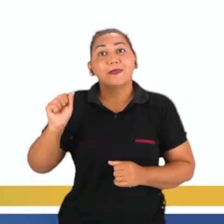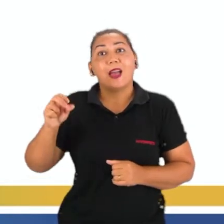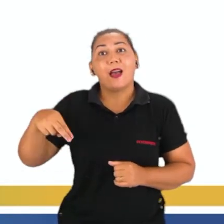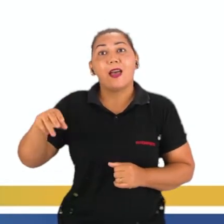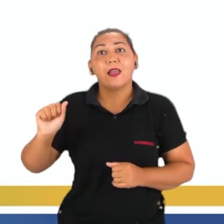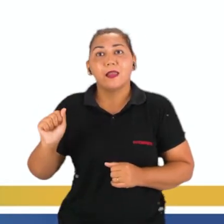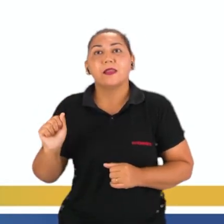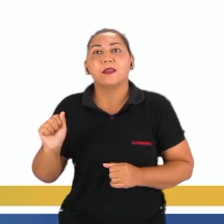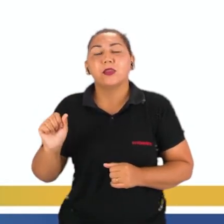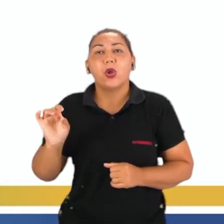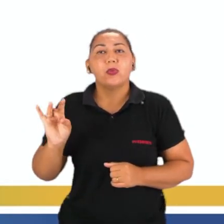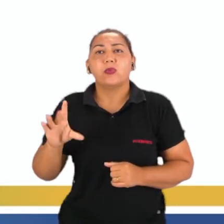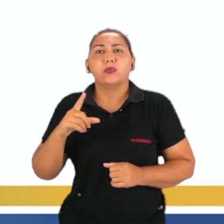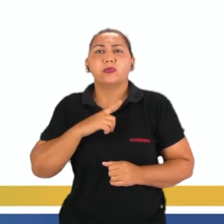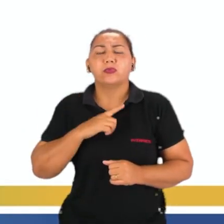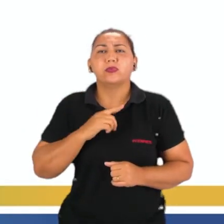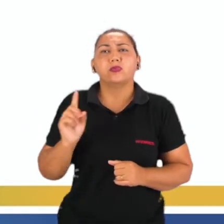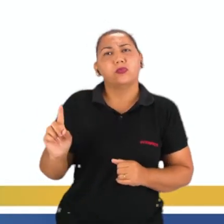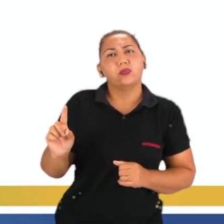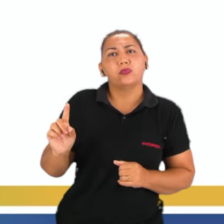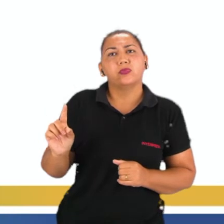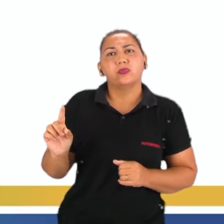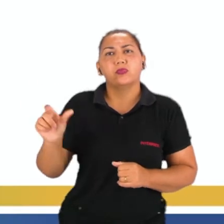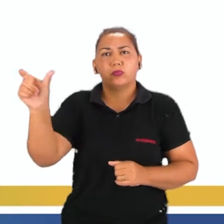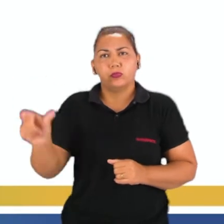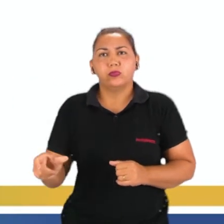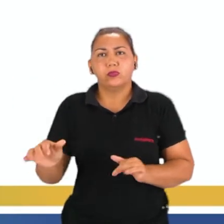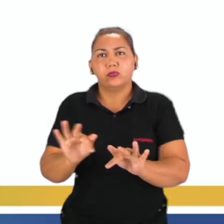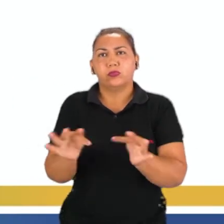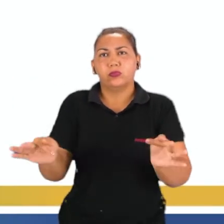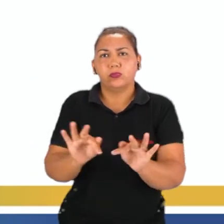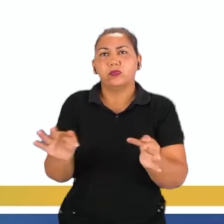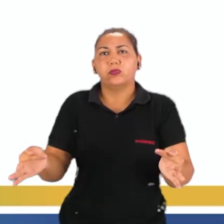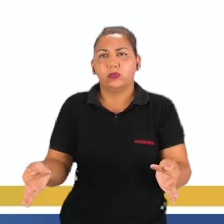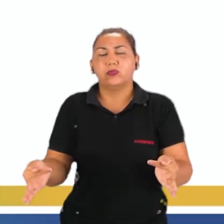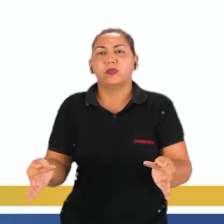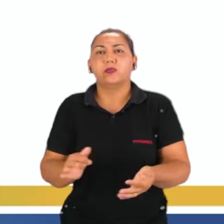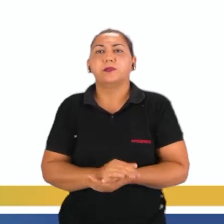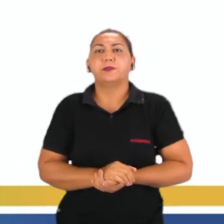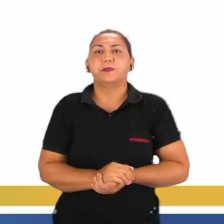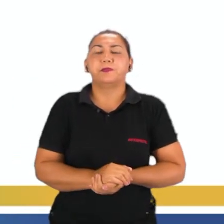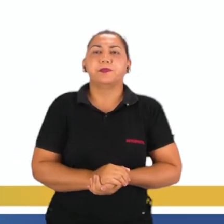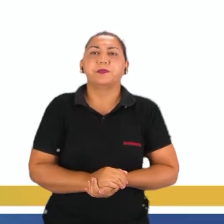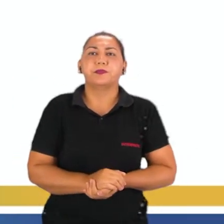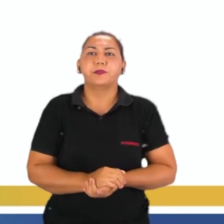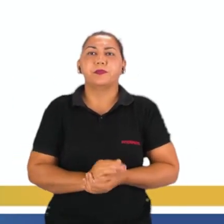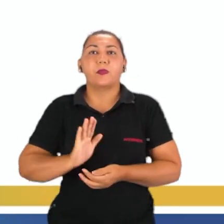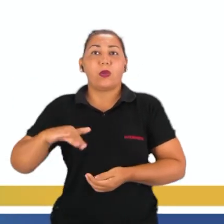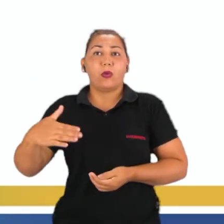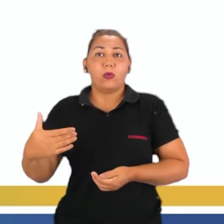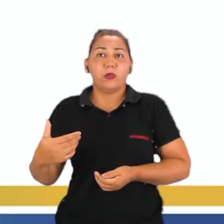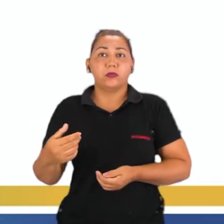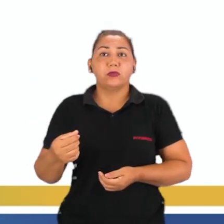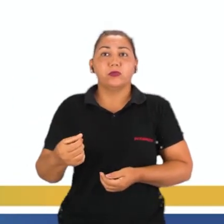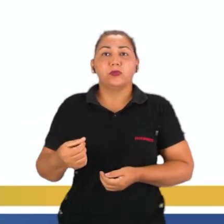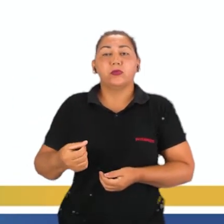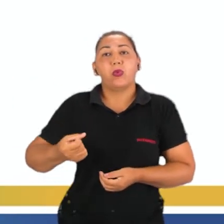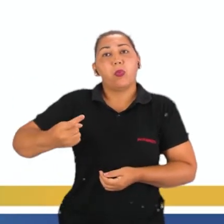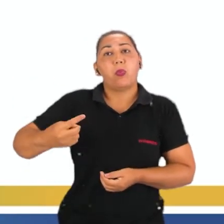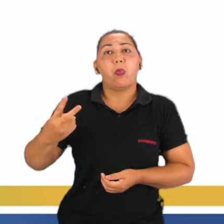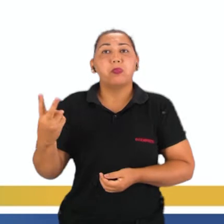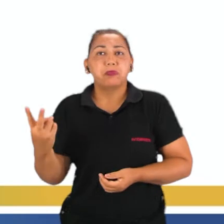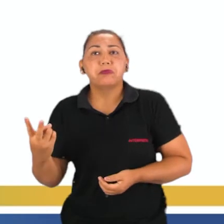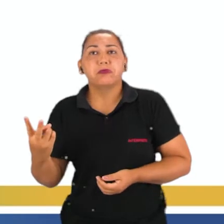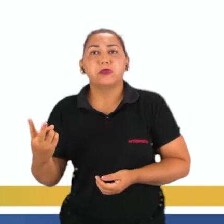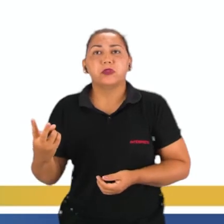do sujeito, temos um sujeito simples. Vamos ao sujeito composto. Quando dois ou mais indivíduos praticam a